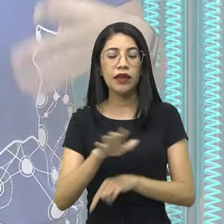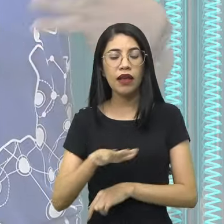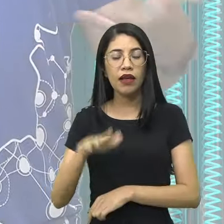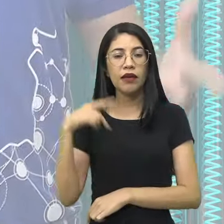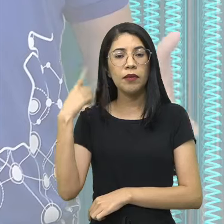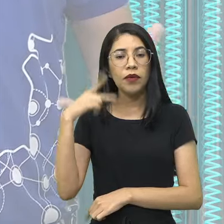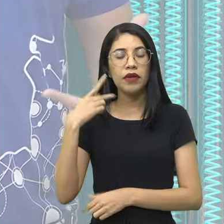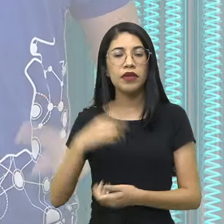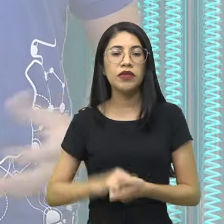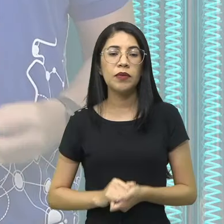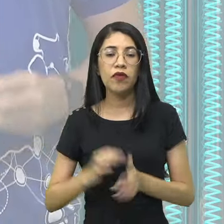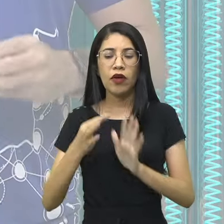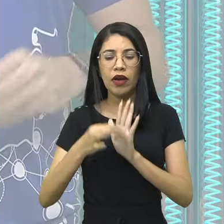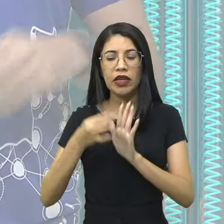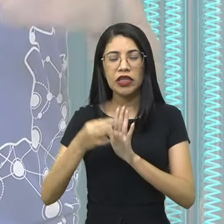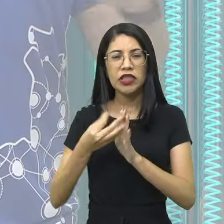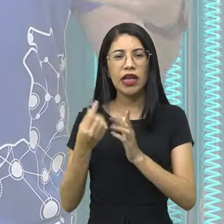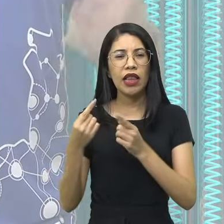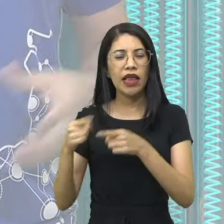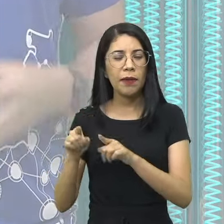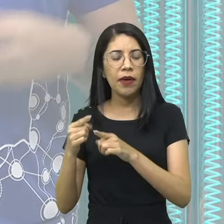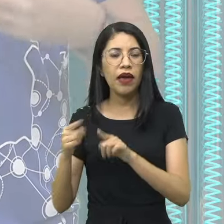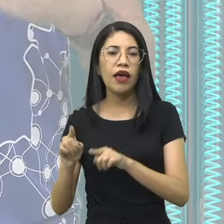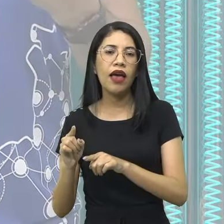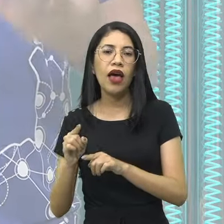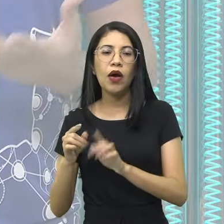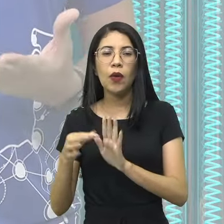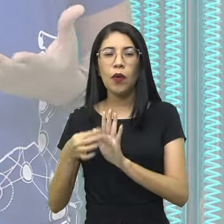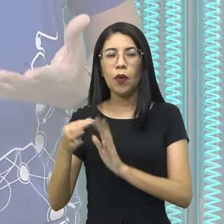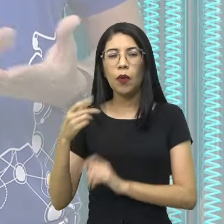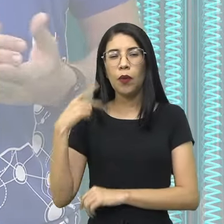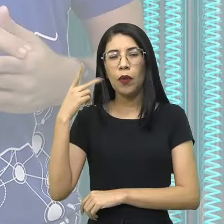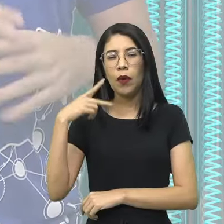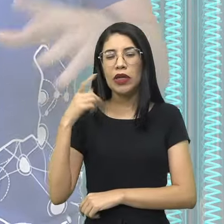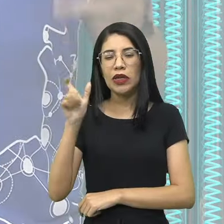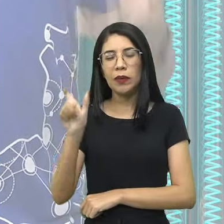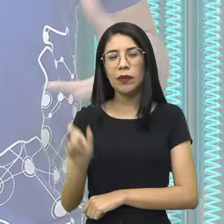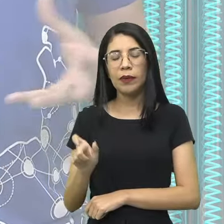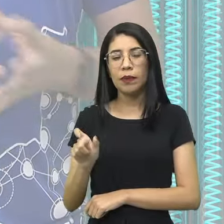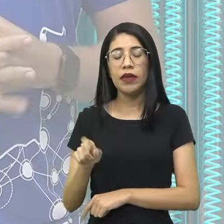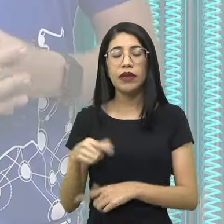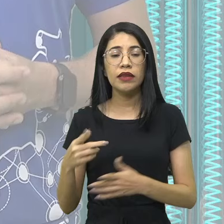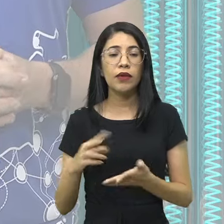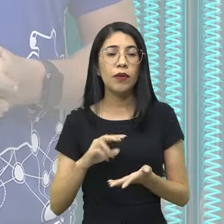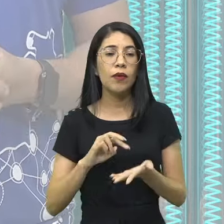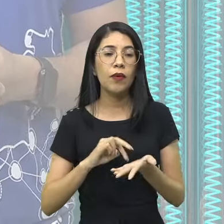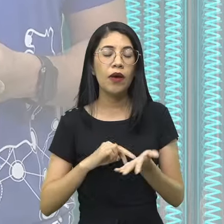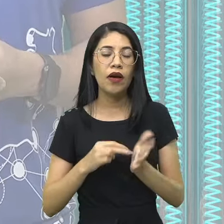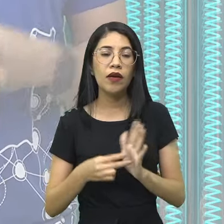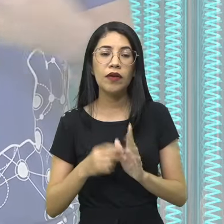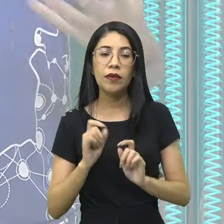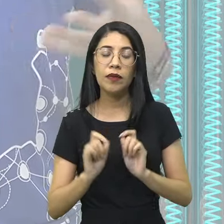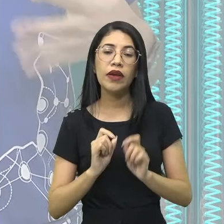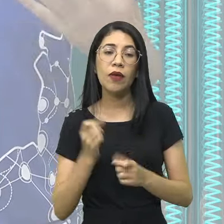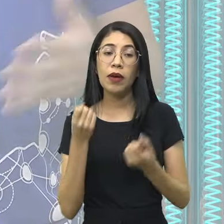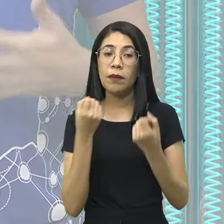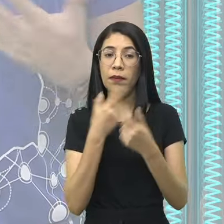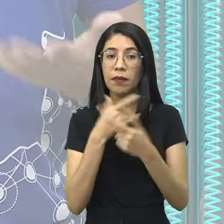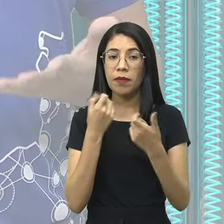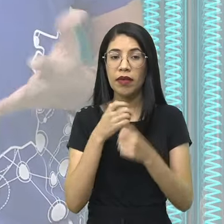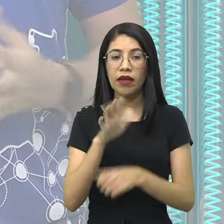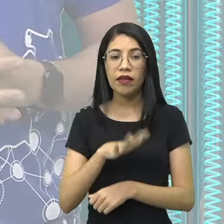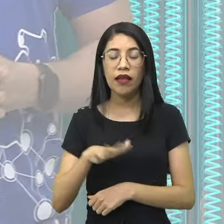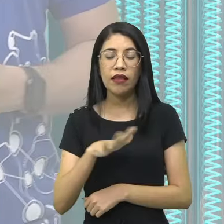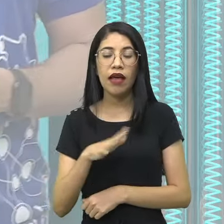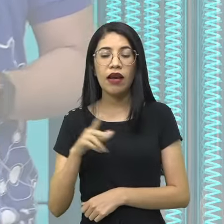Vou satirizar político tal, né, eu vou fazer uma crítica, eu vou protestar sobre algo e acaba aí que se torna, então, uma piada, né? De repente